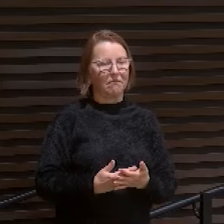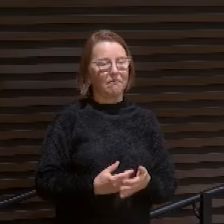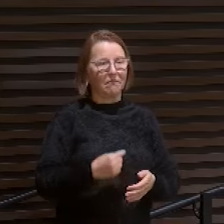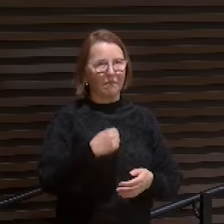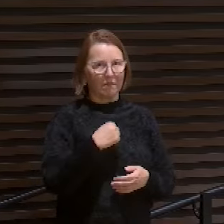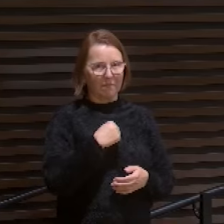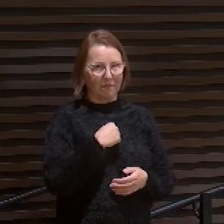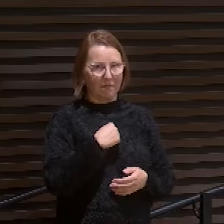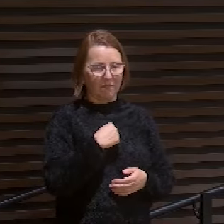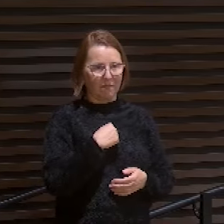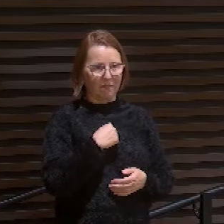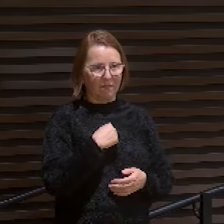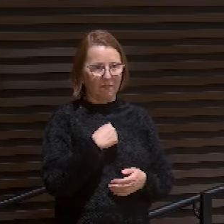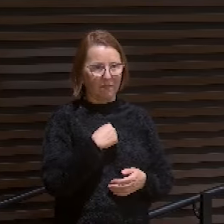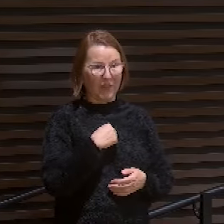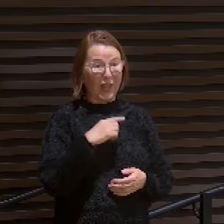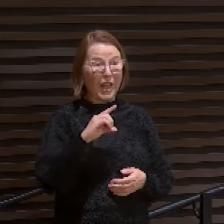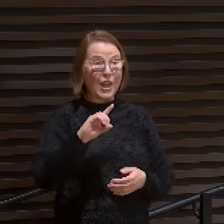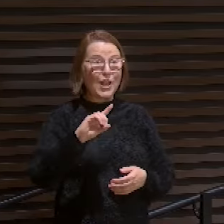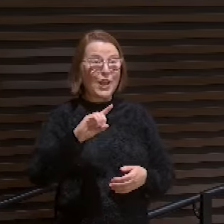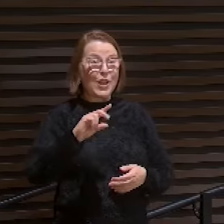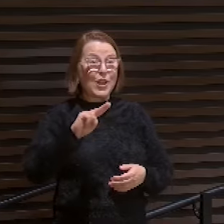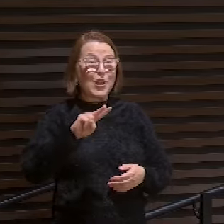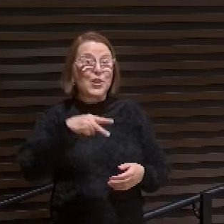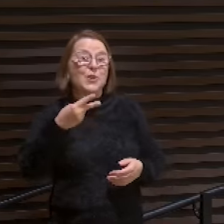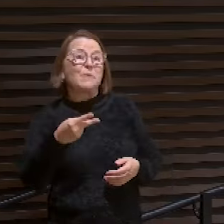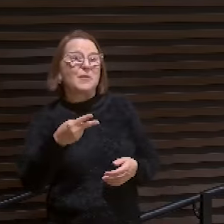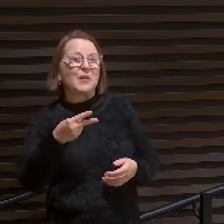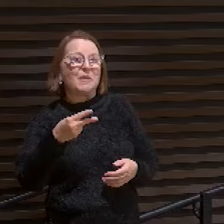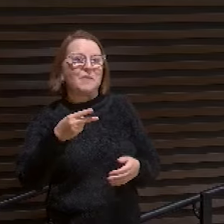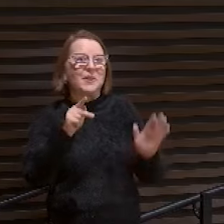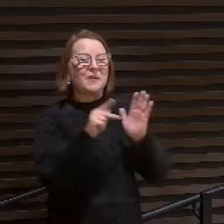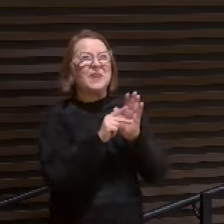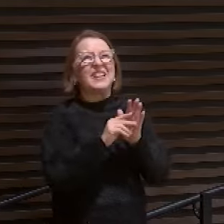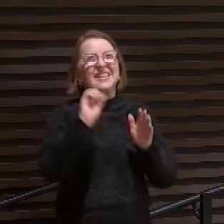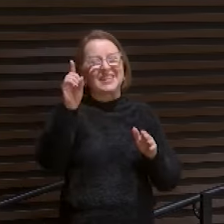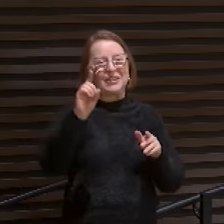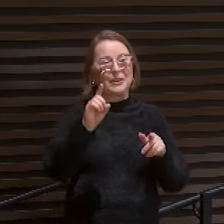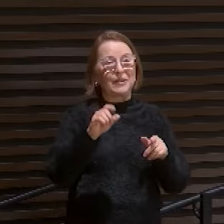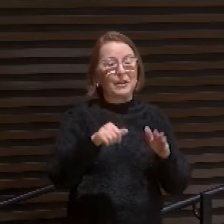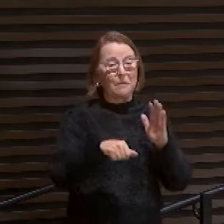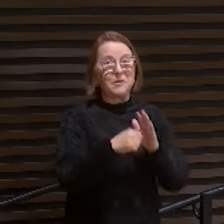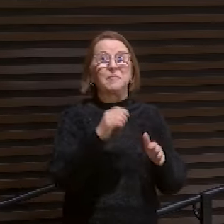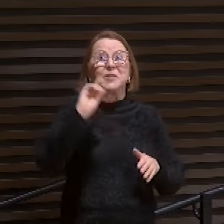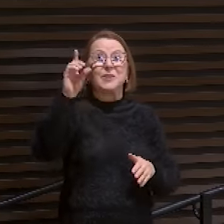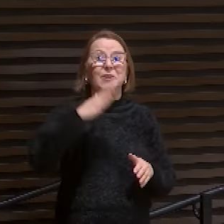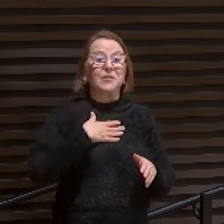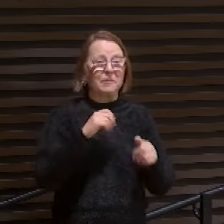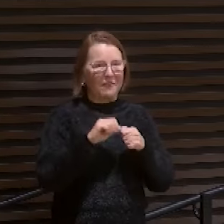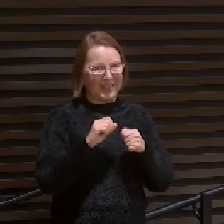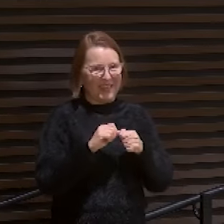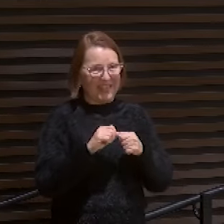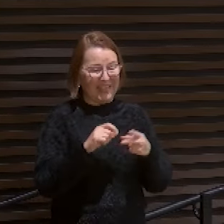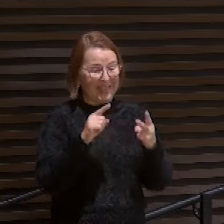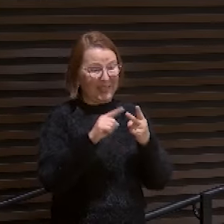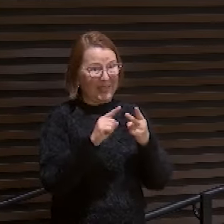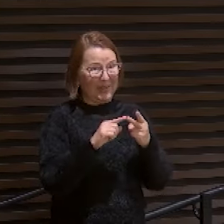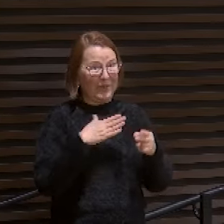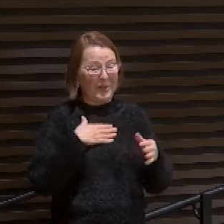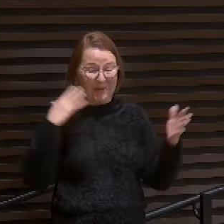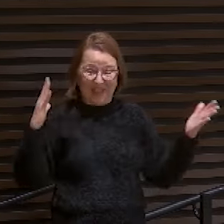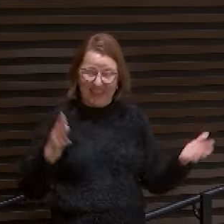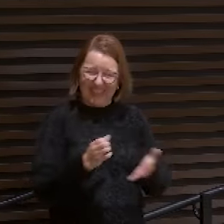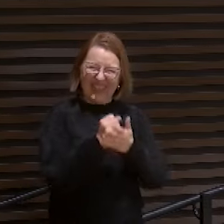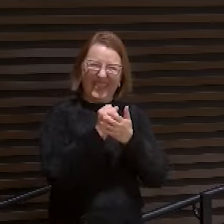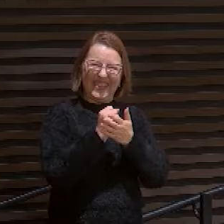Eu sou duplamente de Deus. Primeiro porque Ele me fez. E segundo porque Ele me resgatou.